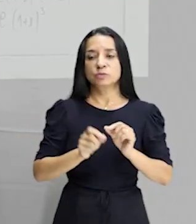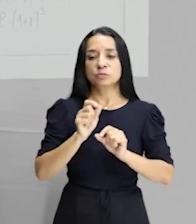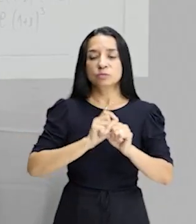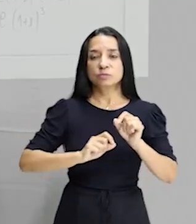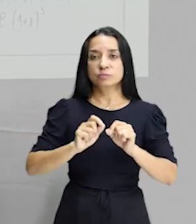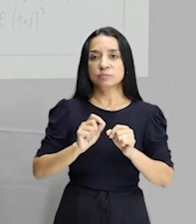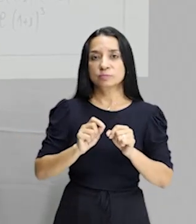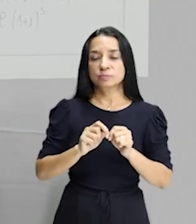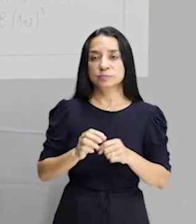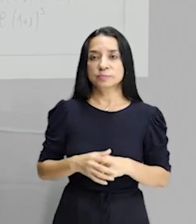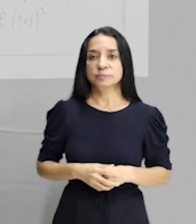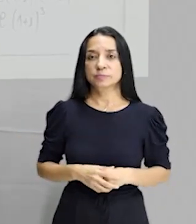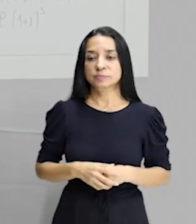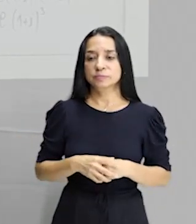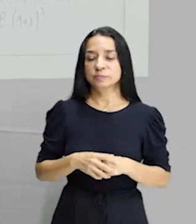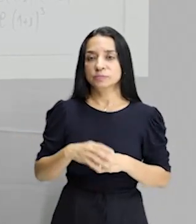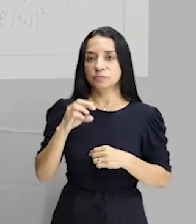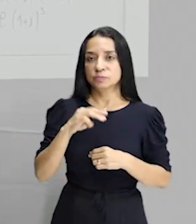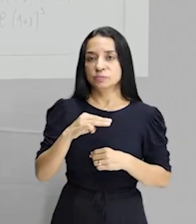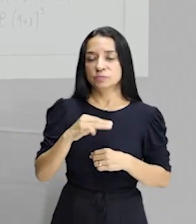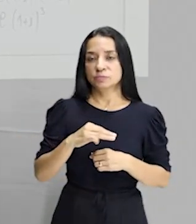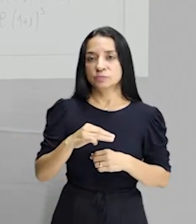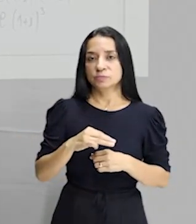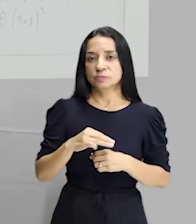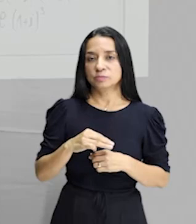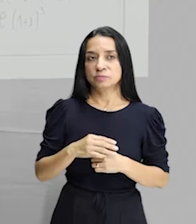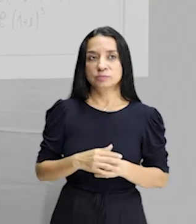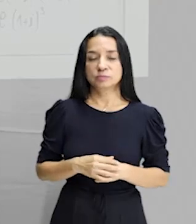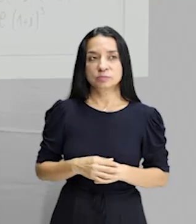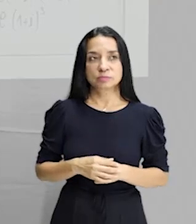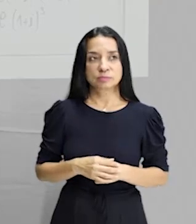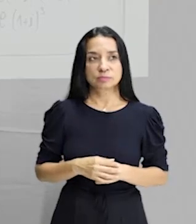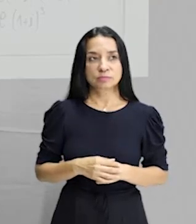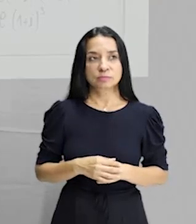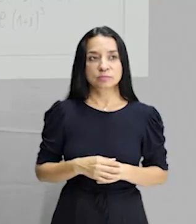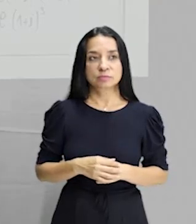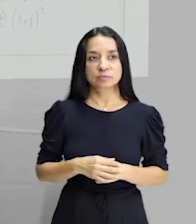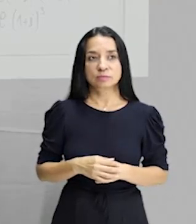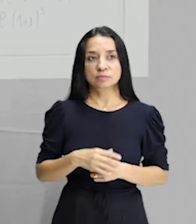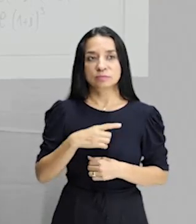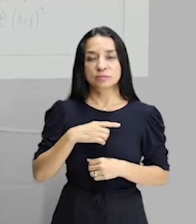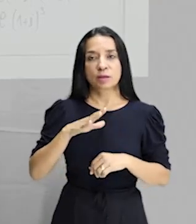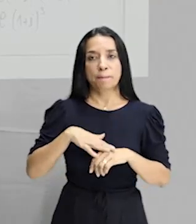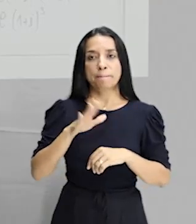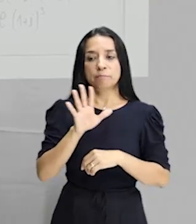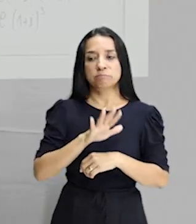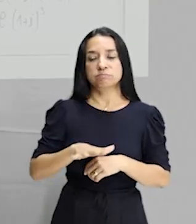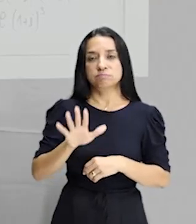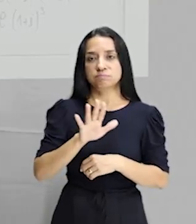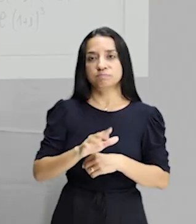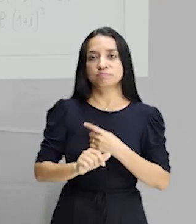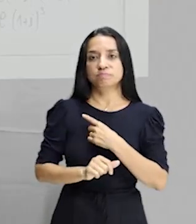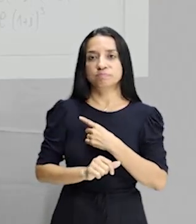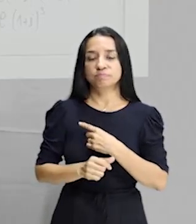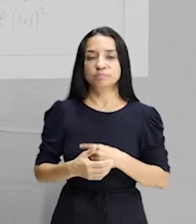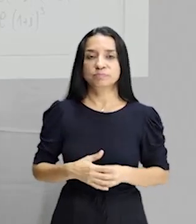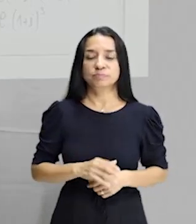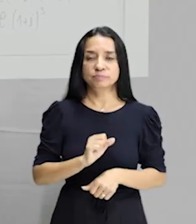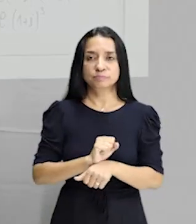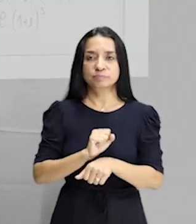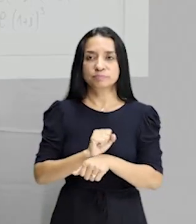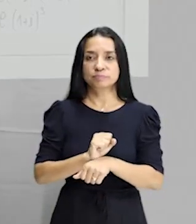você vai fazer o montante eu vou colocar aqui para ter mais um espaçozinho para a gente colocar os